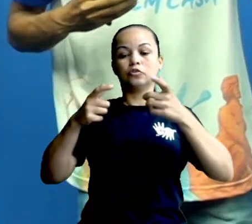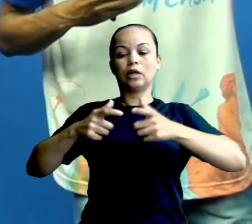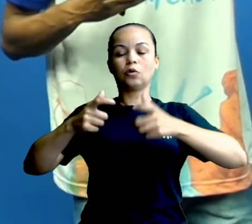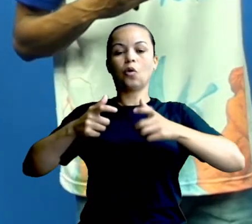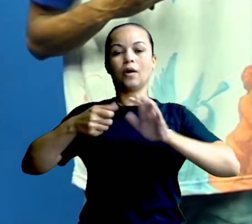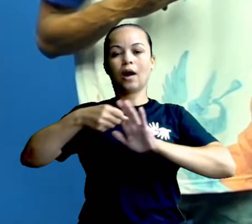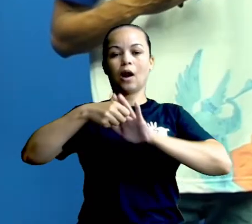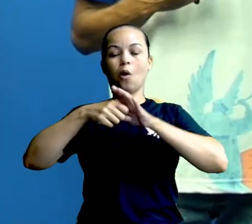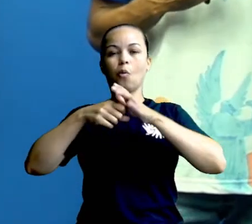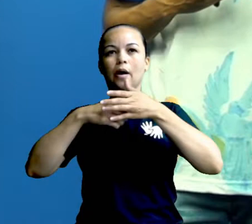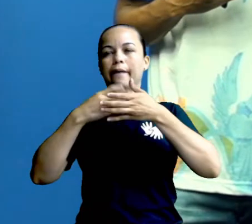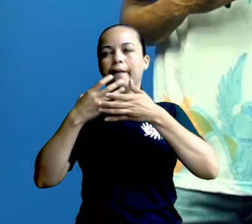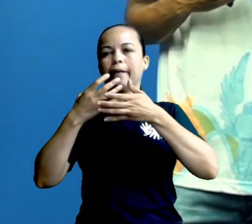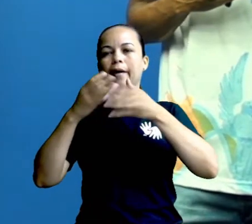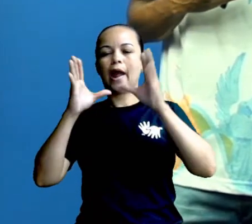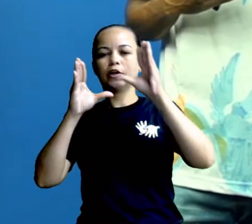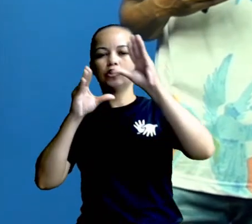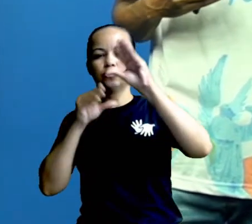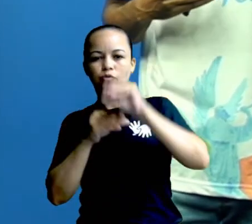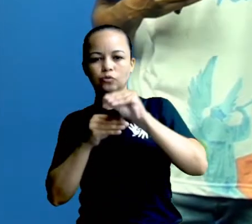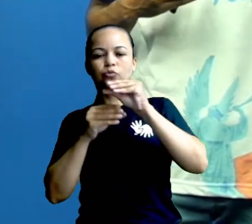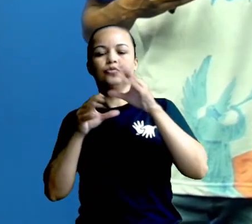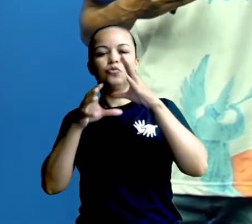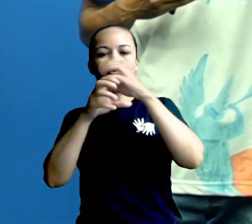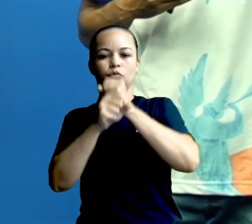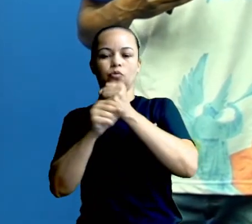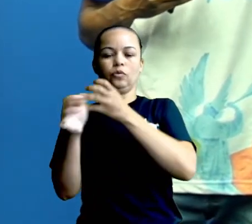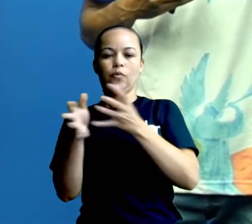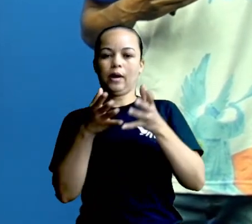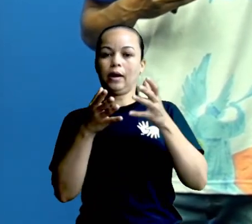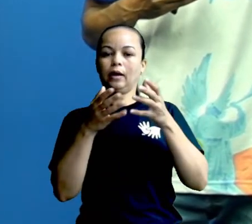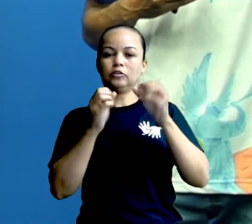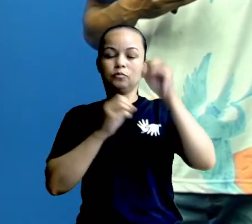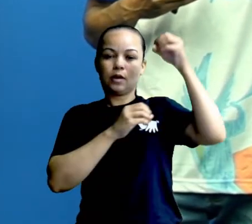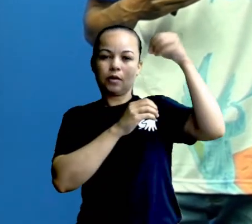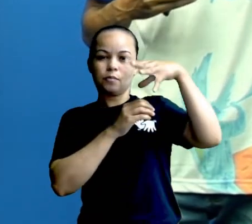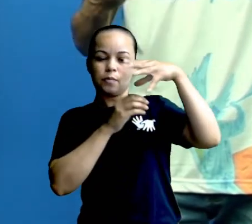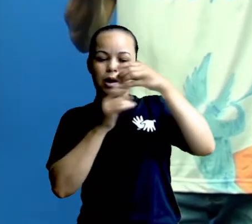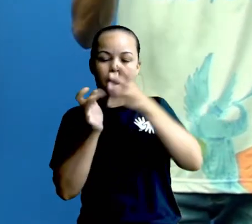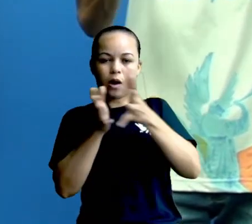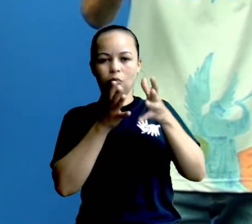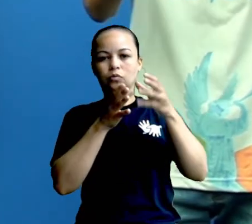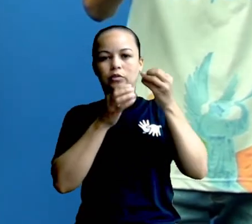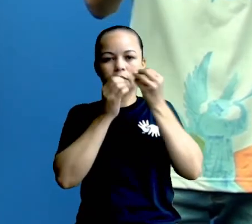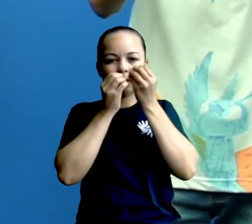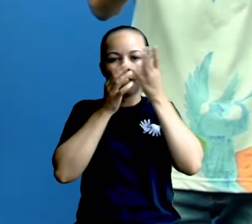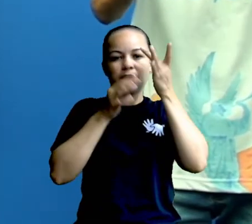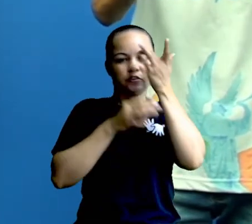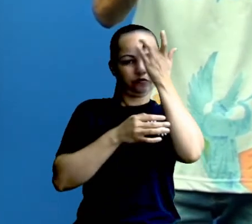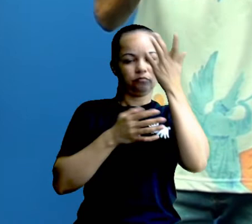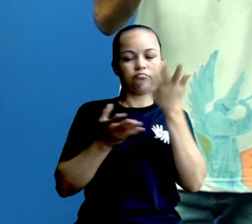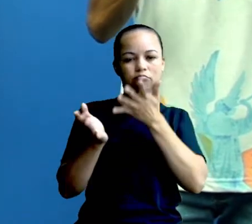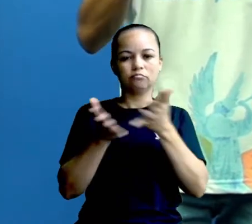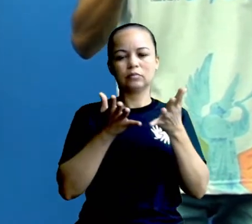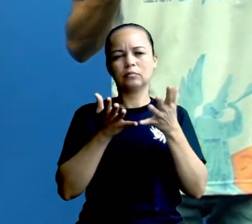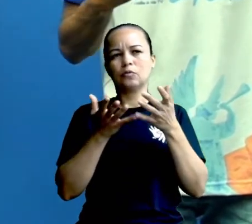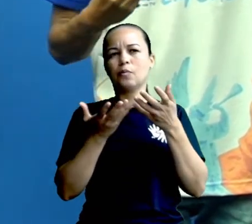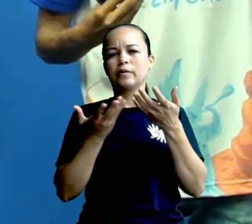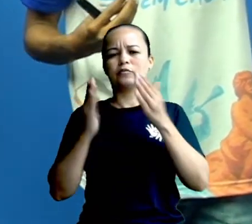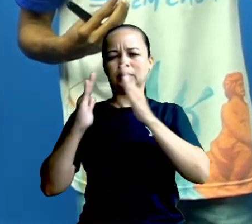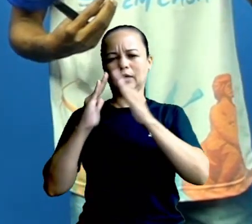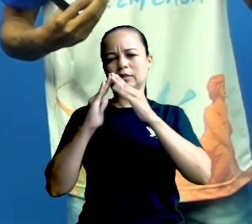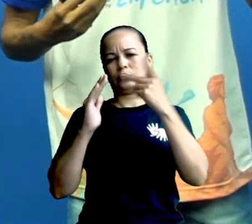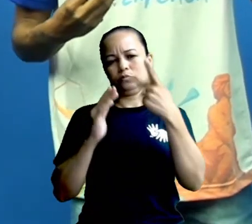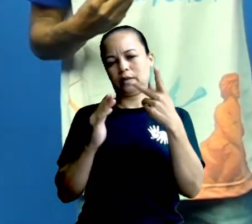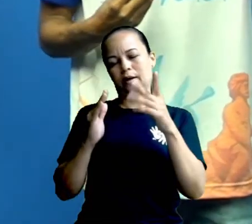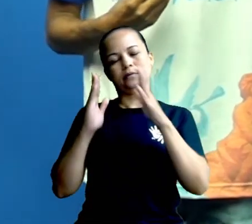está no ambiente mais escuro, o que acontece com a pupila? Ela se dilata, ela abre mais para a luz entrar mais fácil. Não é à toa